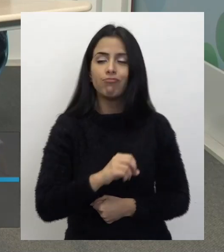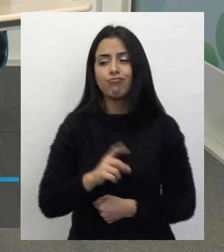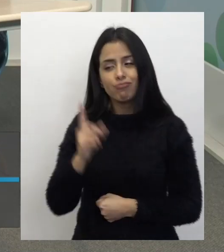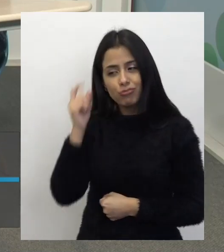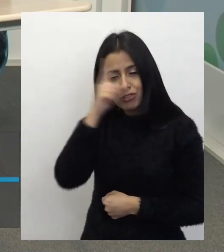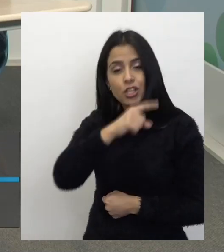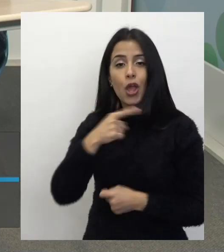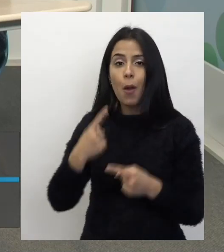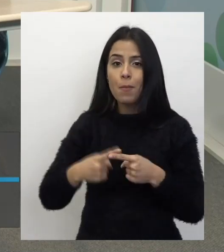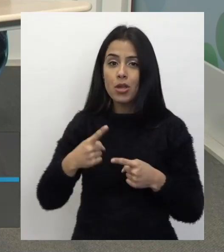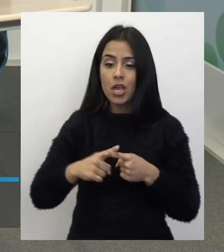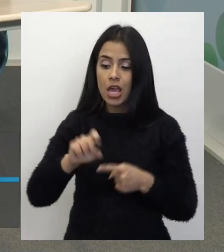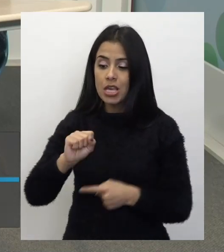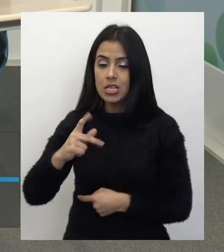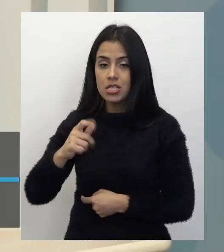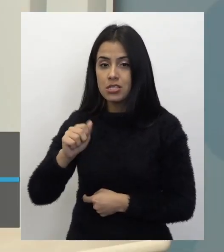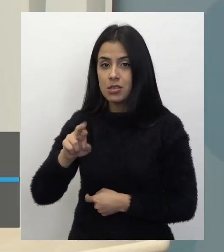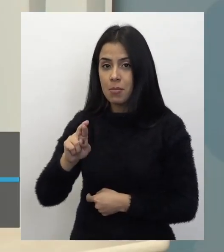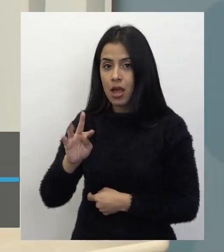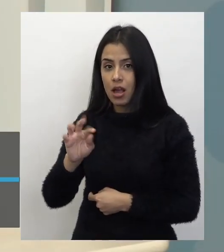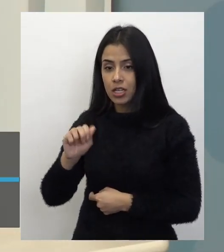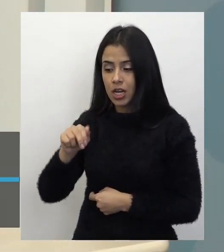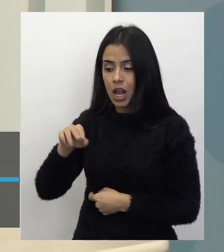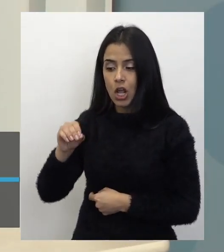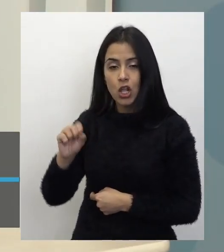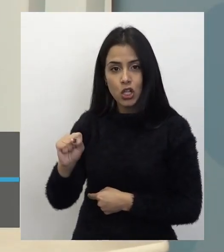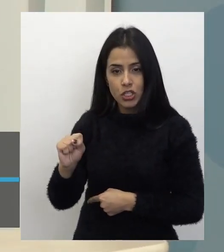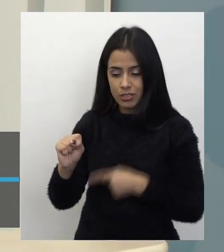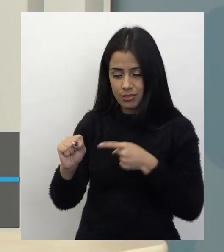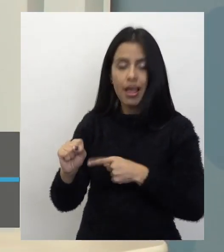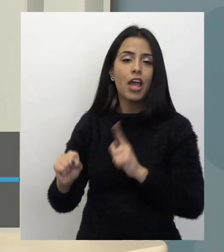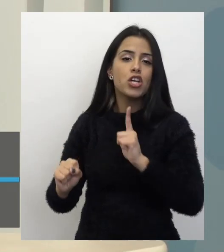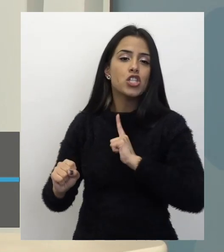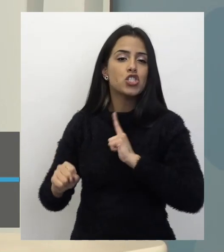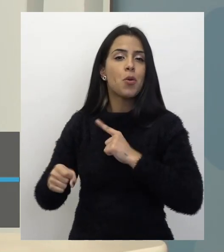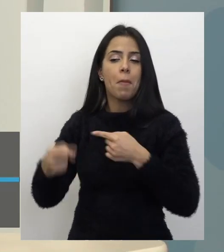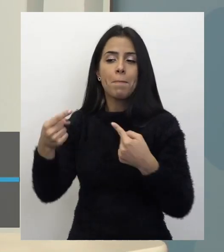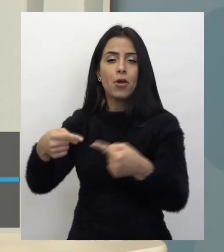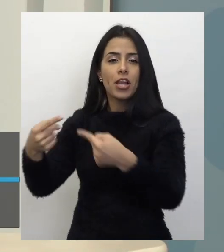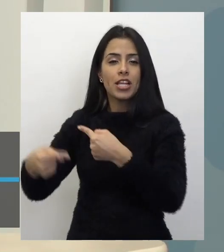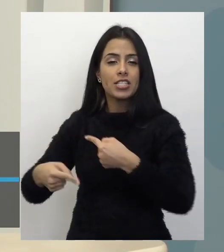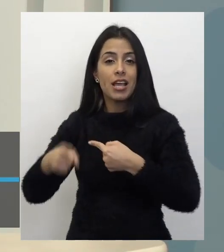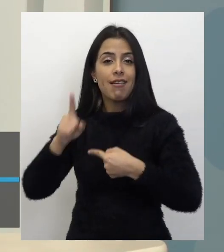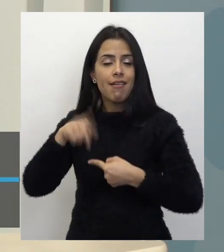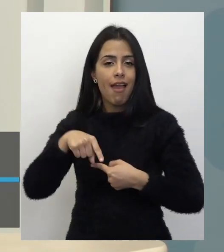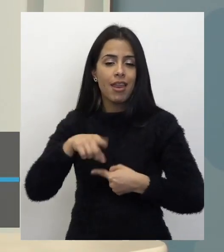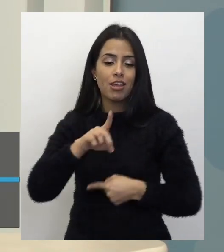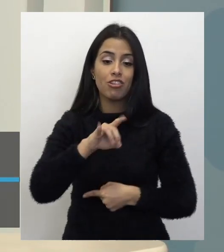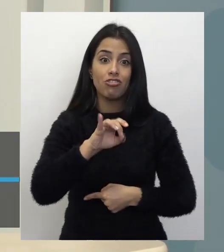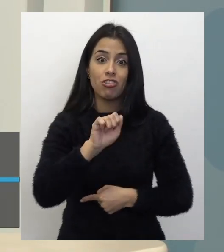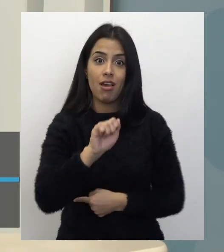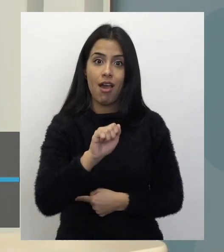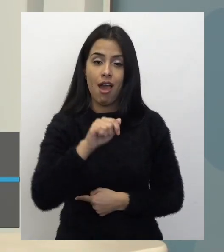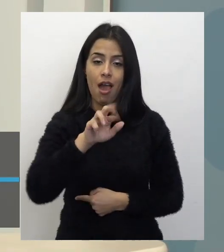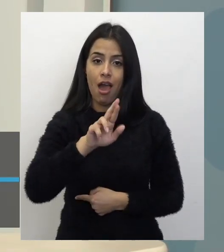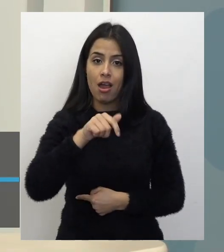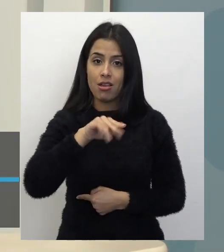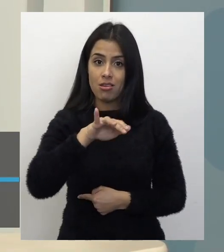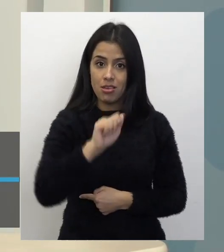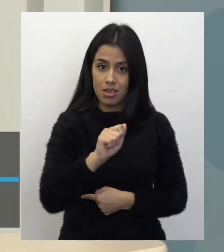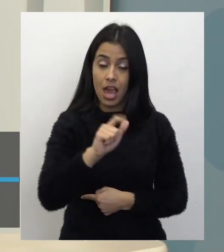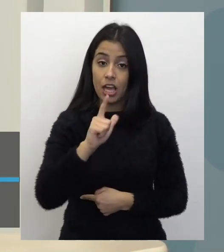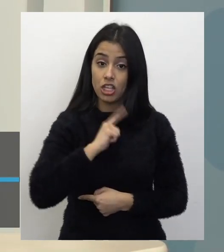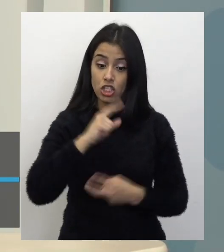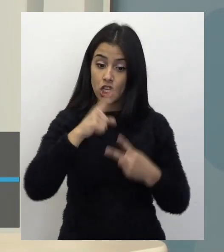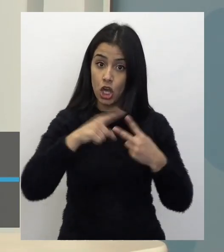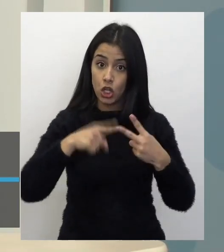eles tinham um sistema político, como a professora Luísa explicou nas outras aulas, que era uma diarquia. Então, tinham 2 reis. E até esses